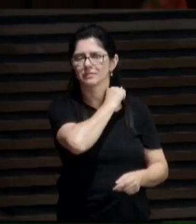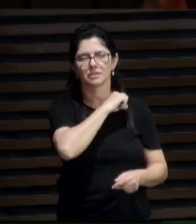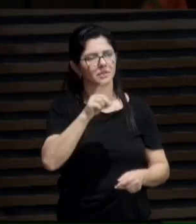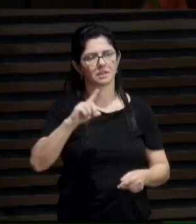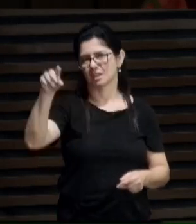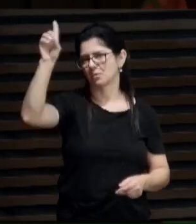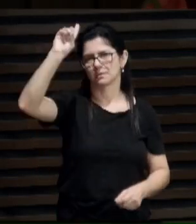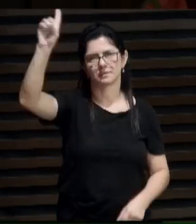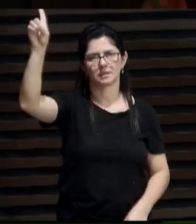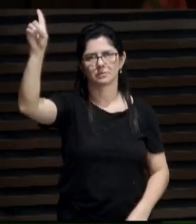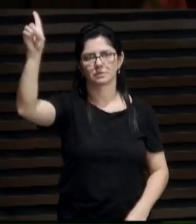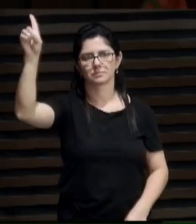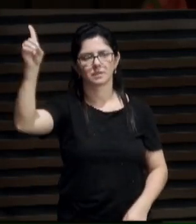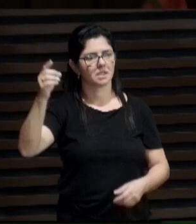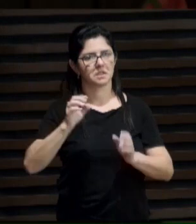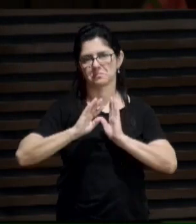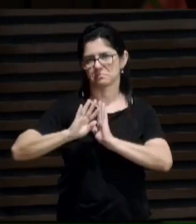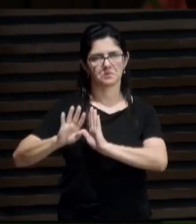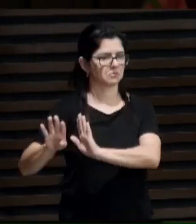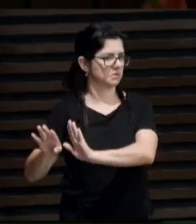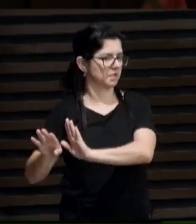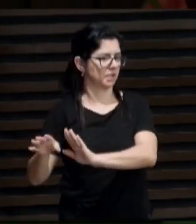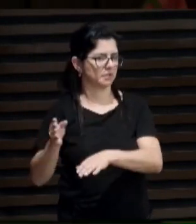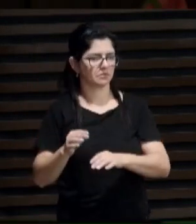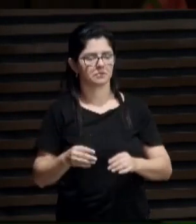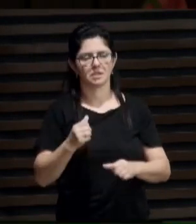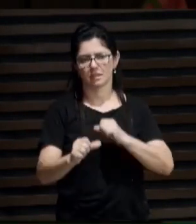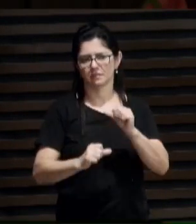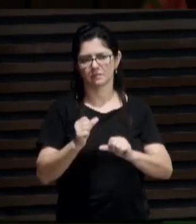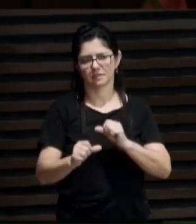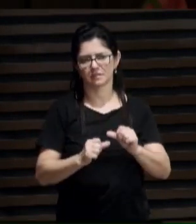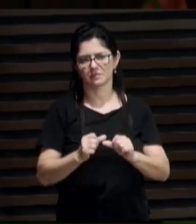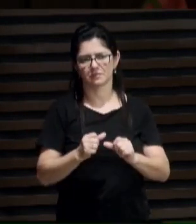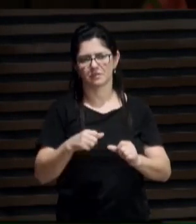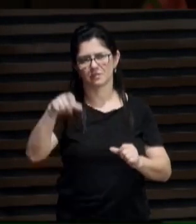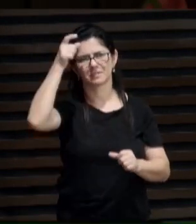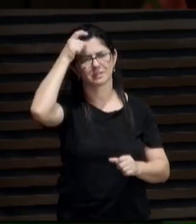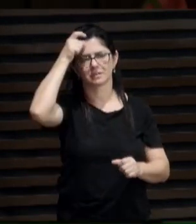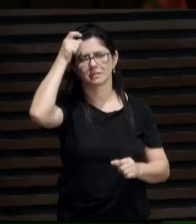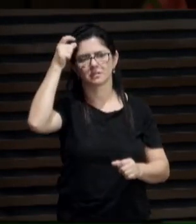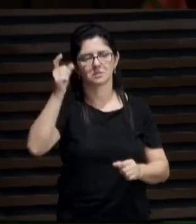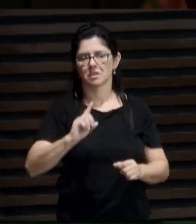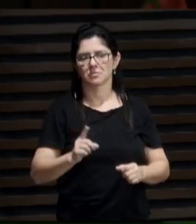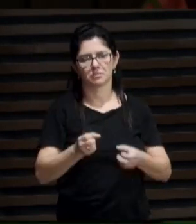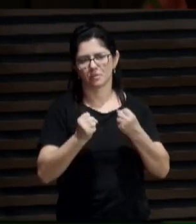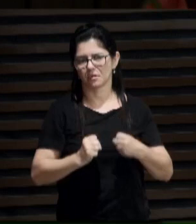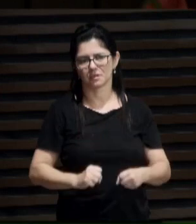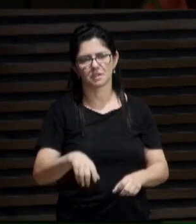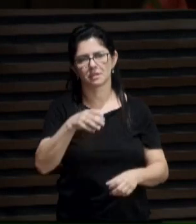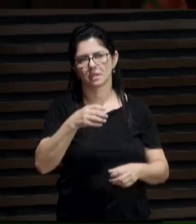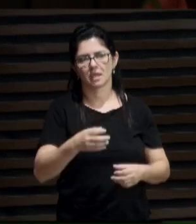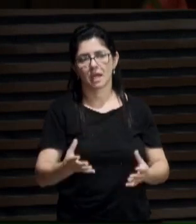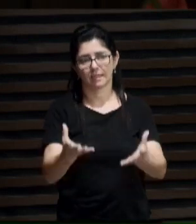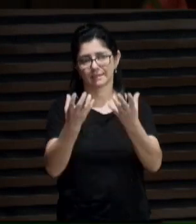Deus. E eu não quero que vos torneis associados aos demônios. Não podeis beber o